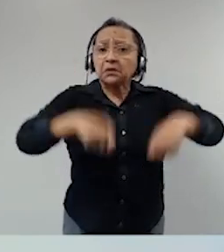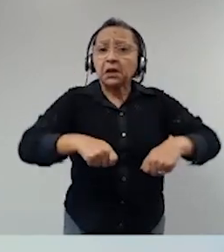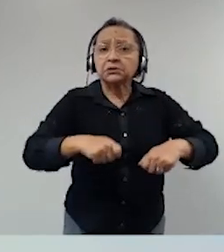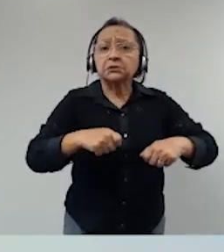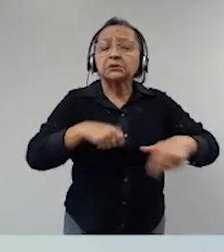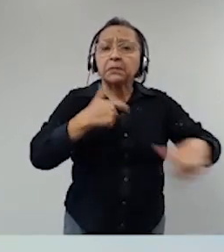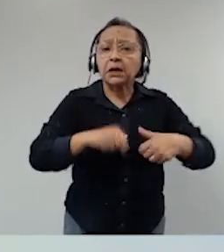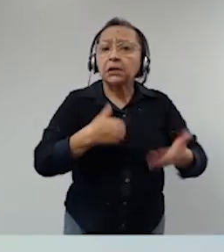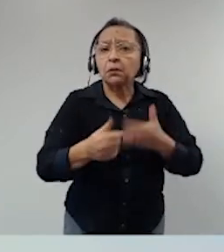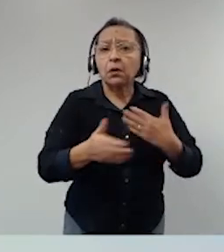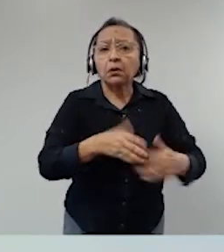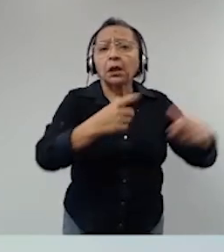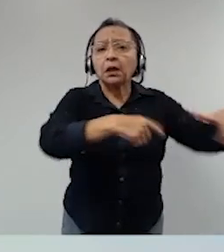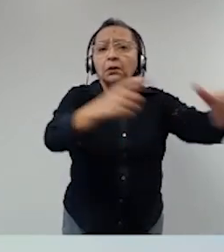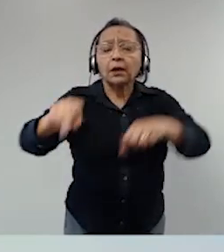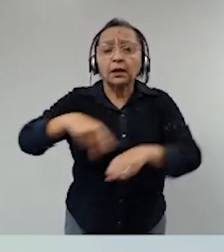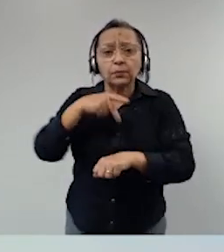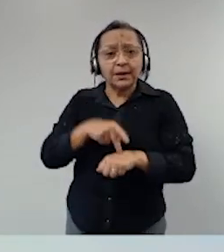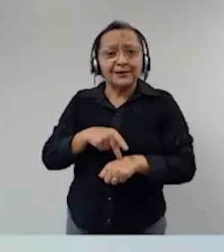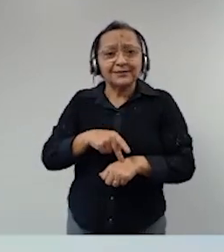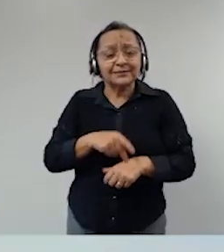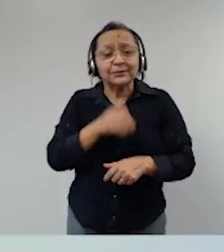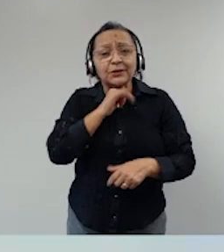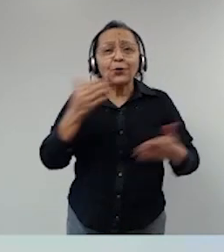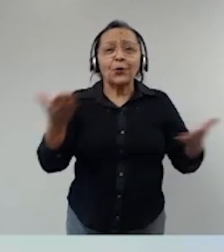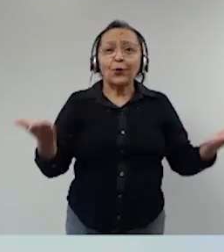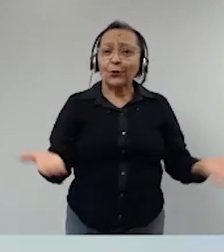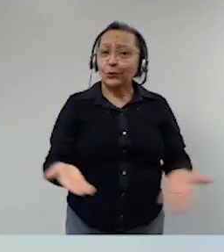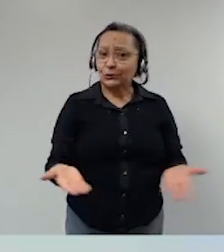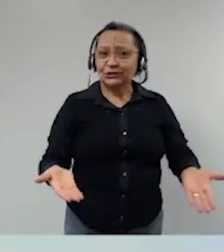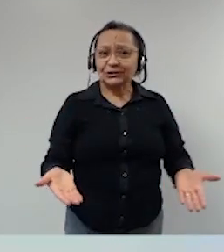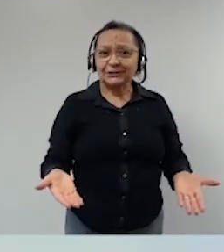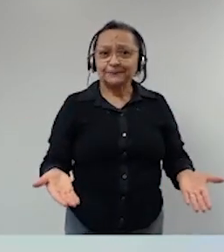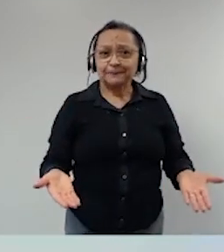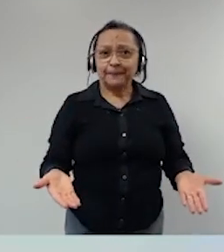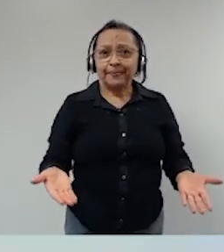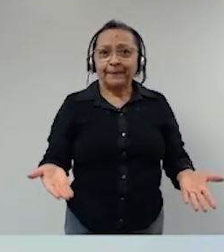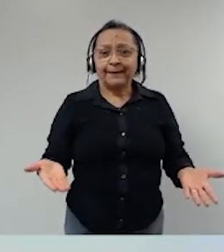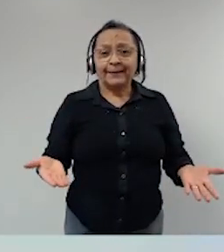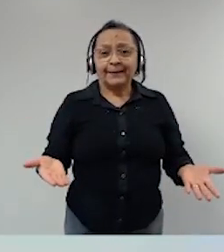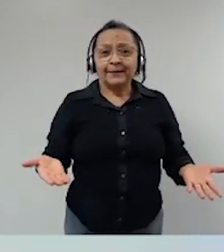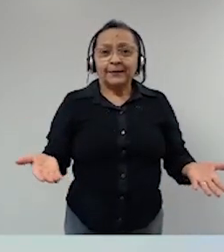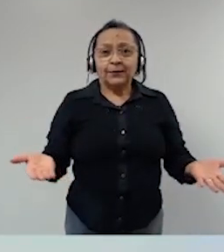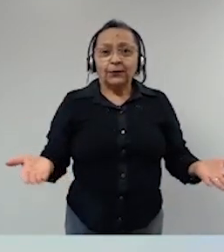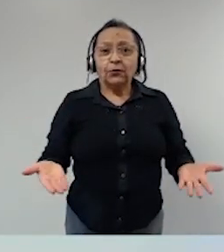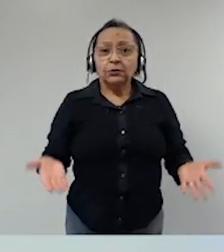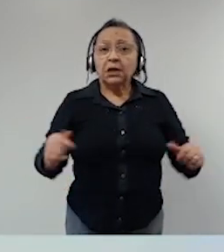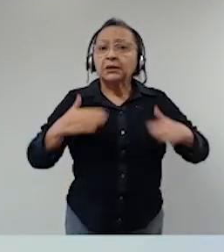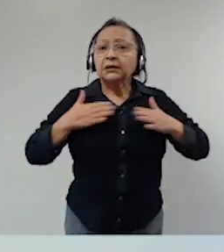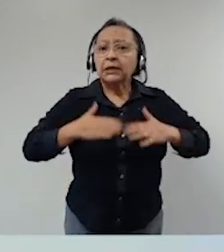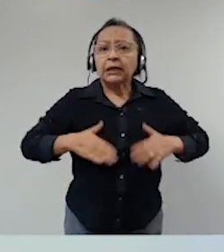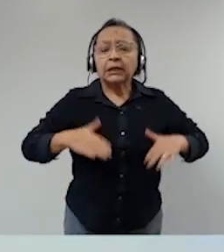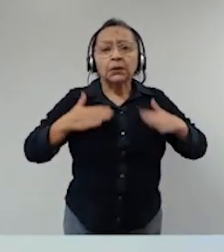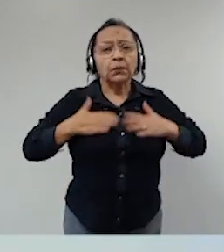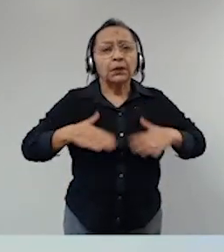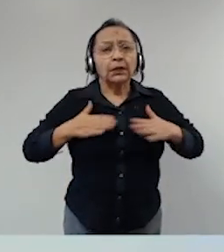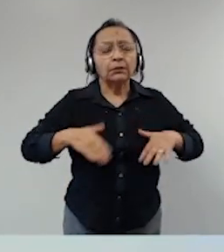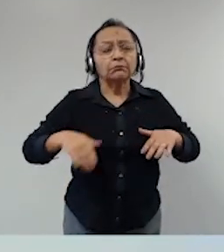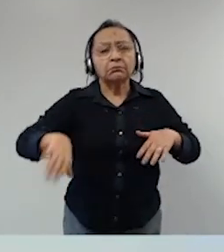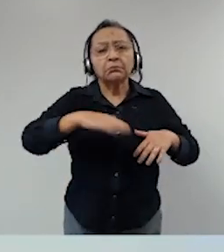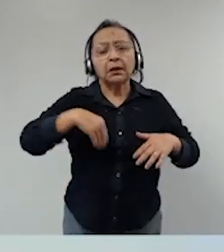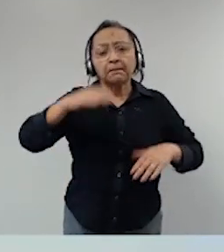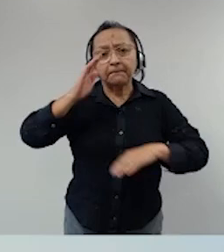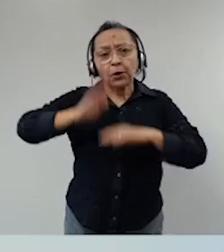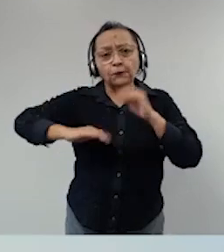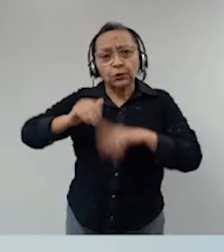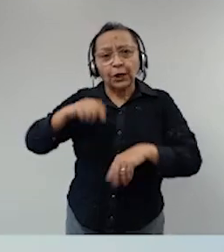do país. Por exemplo, hoje é absolutamente tranquilo para um especialista nosso,